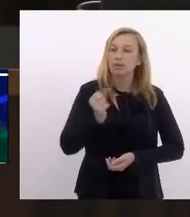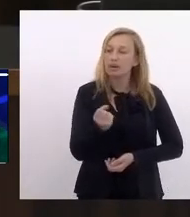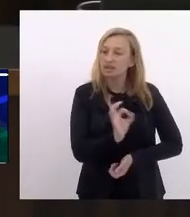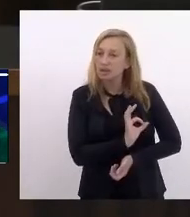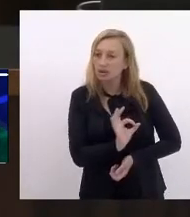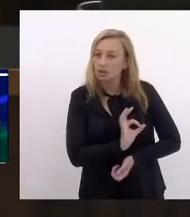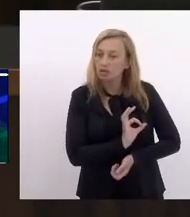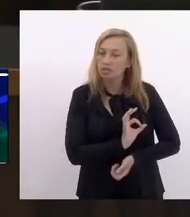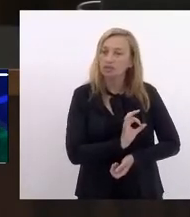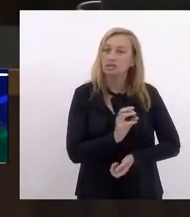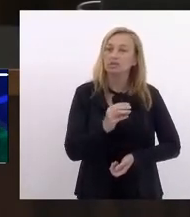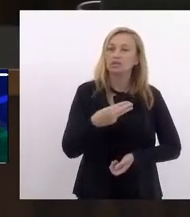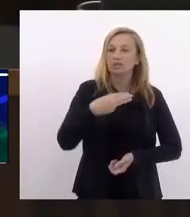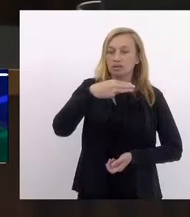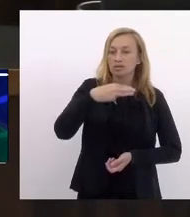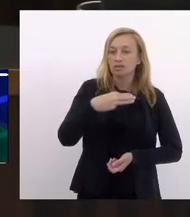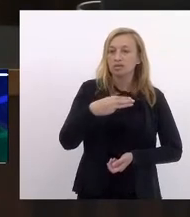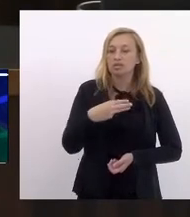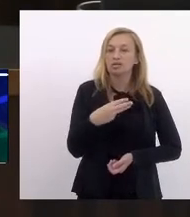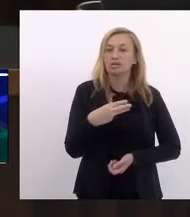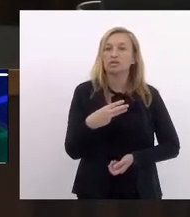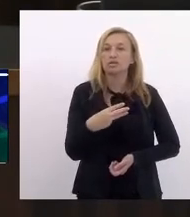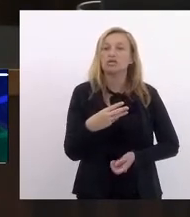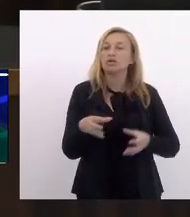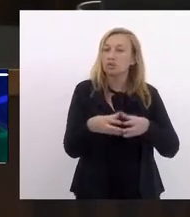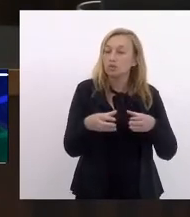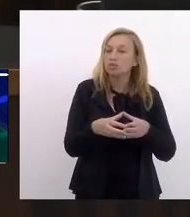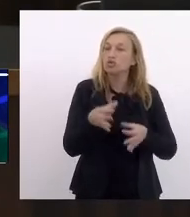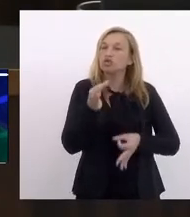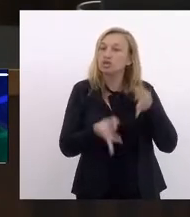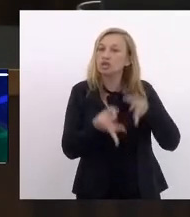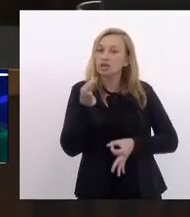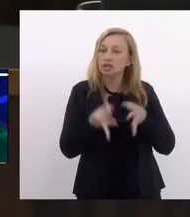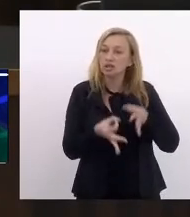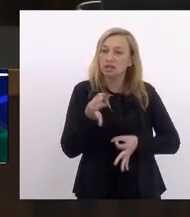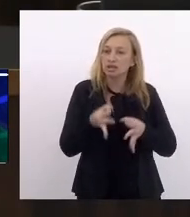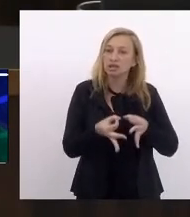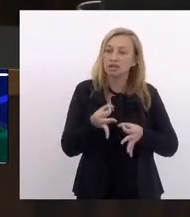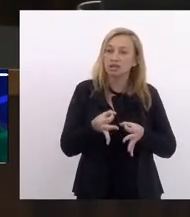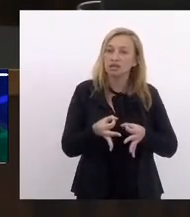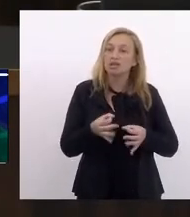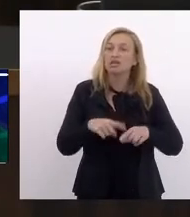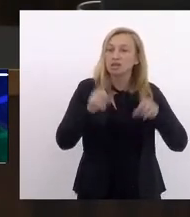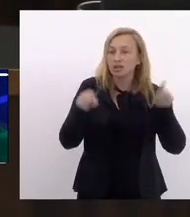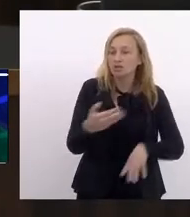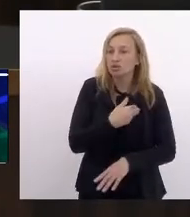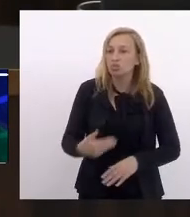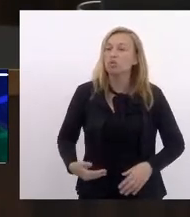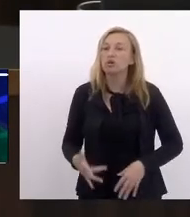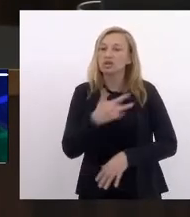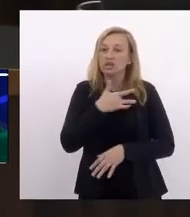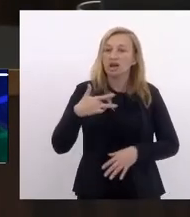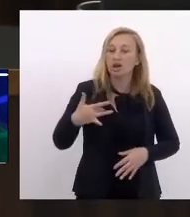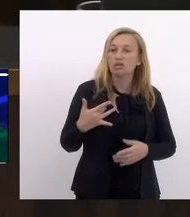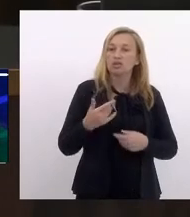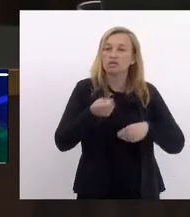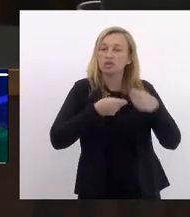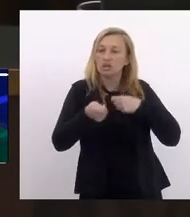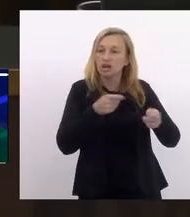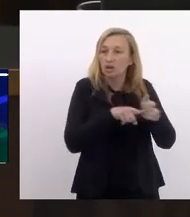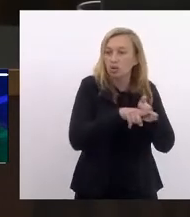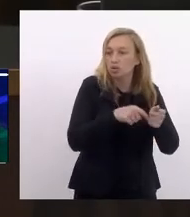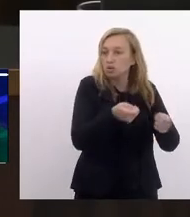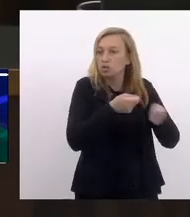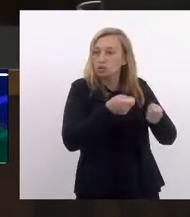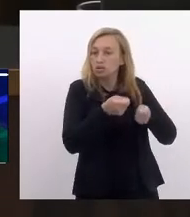Rocha e Márcio Pacheco. Pendente de parecer das comissões de Constituição e Justiça, de Servidores Públicos, de Saúde, de Orçamento, Finanças, Fiscalização Financeira